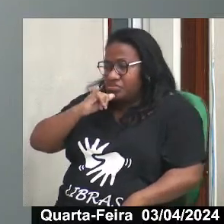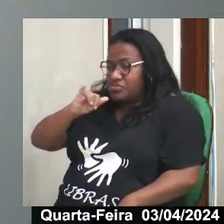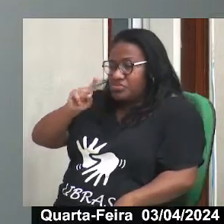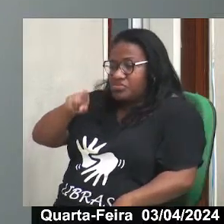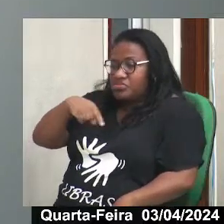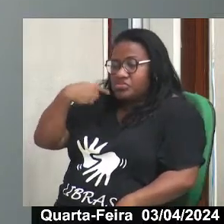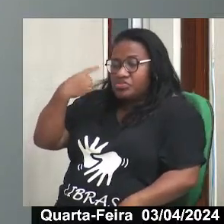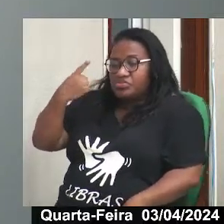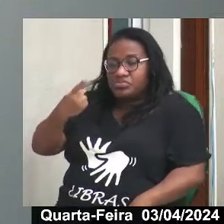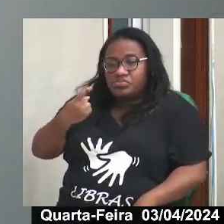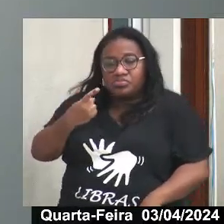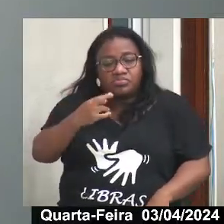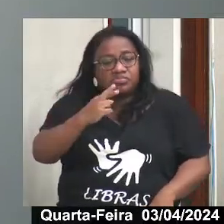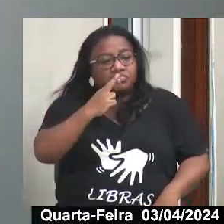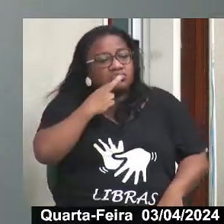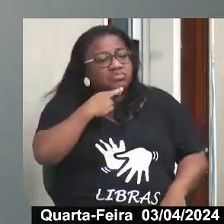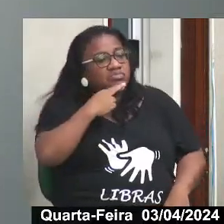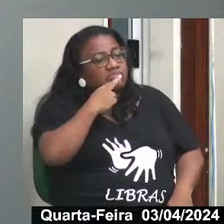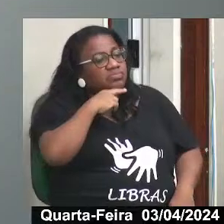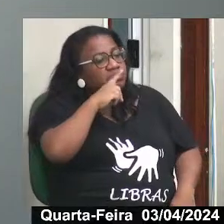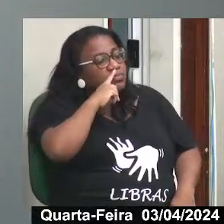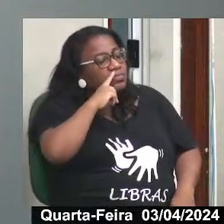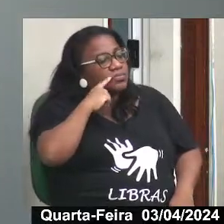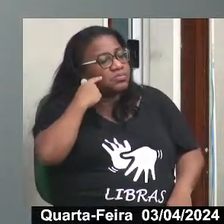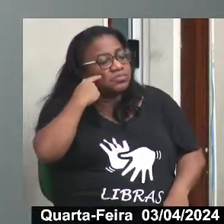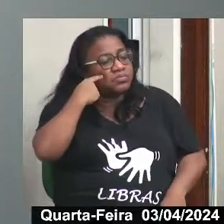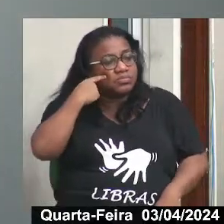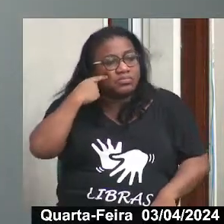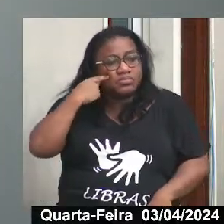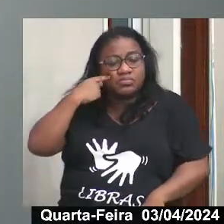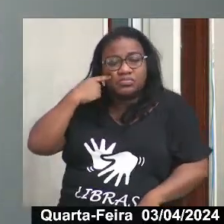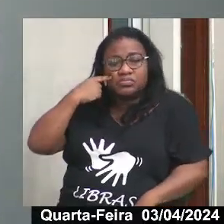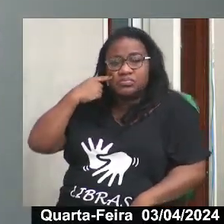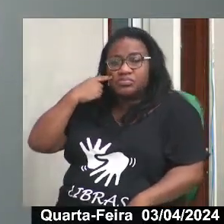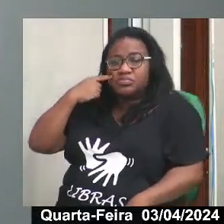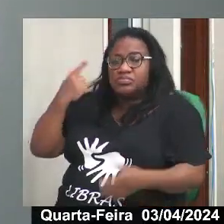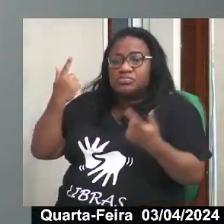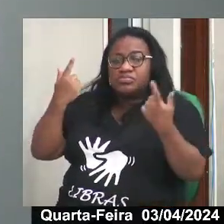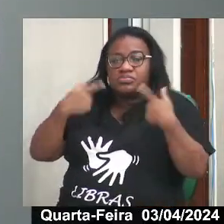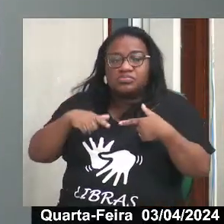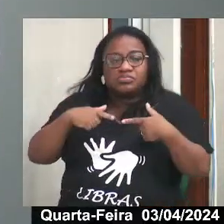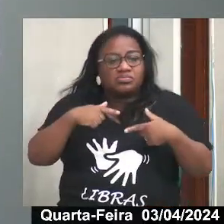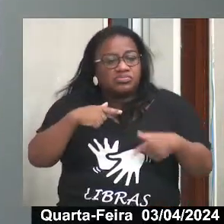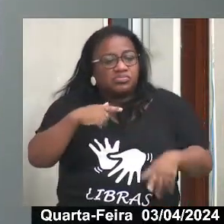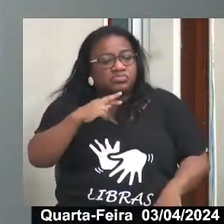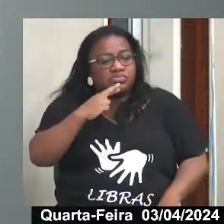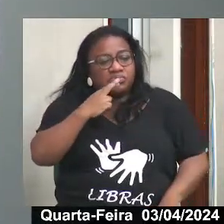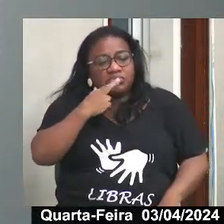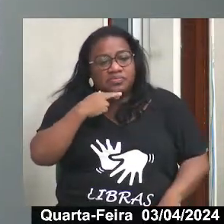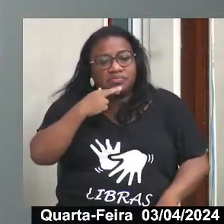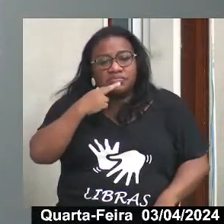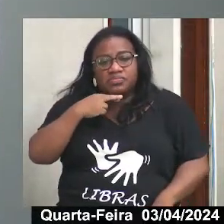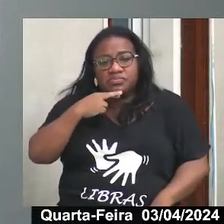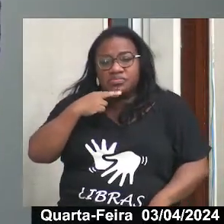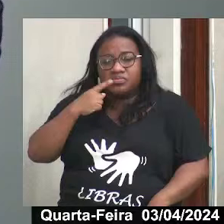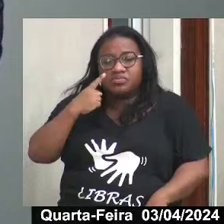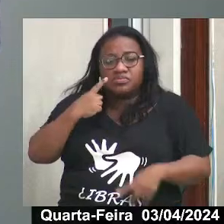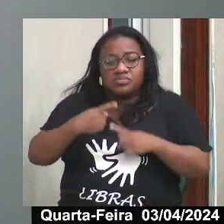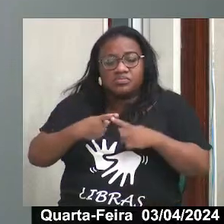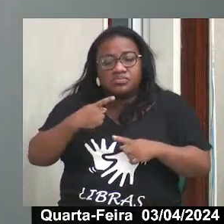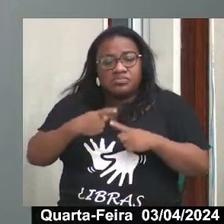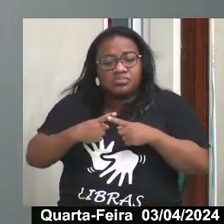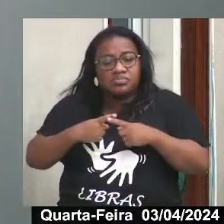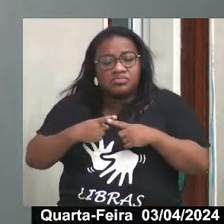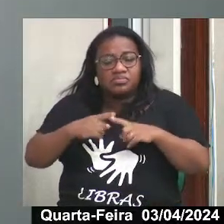saber se na próxima sessão o senhor também vai fazer um processo de cassação contra o nobre vereador.